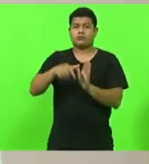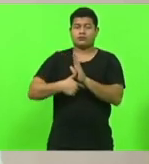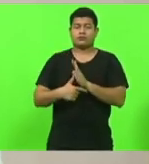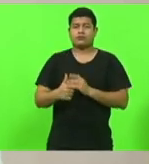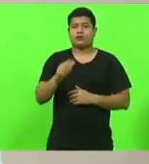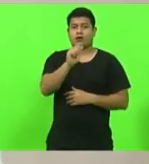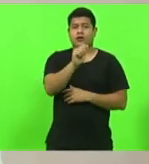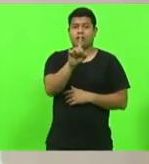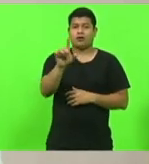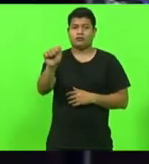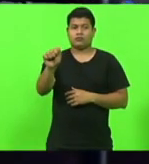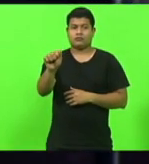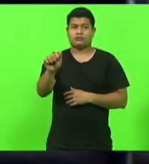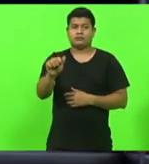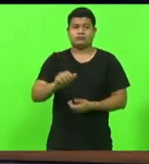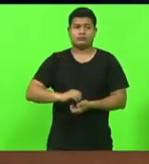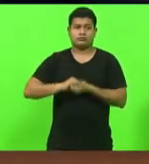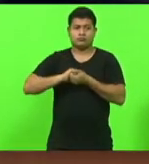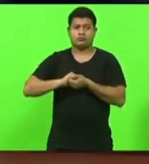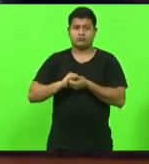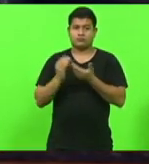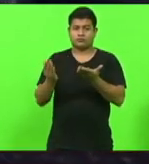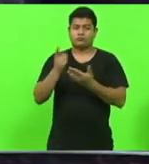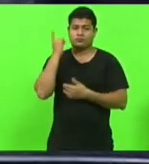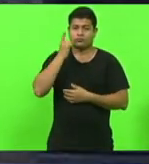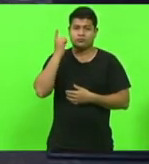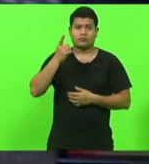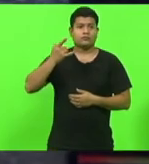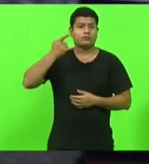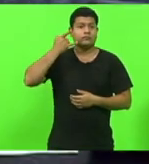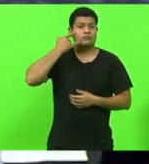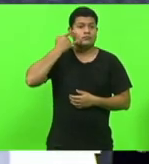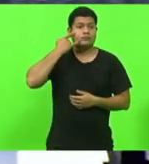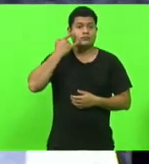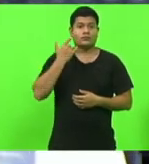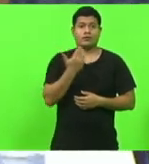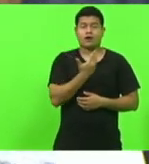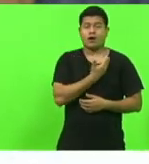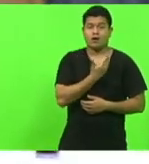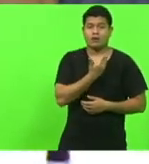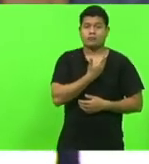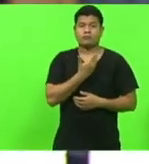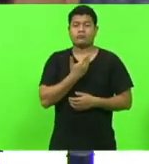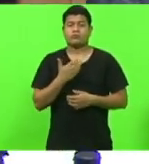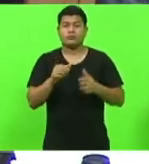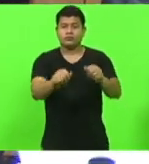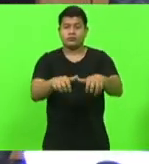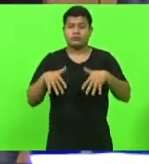presidente. Cumprimento V. Exª, deputado Mauro de Nadal, os nobres colegas da mesa, os colegas aqui do plenário.